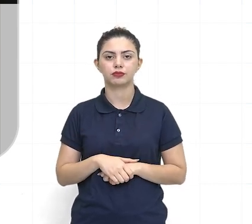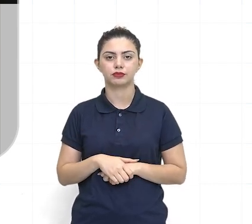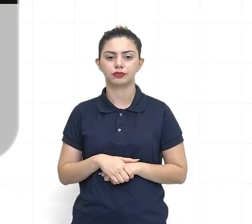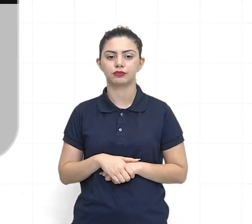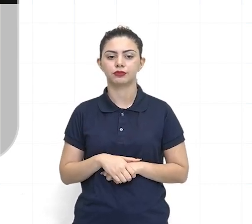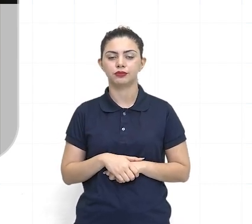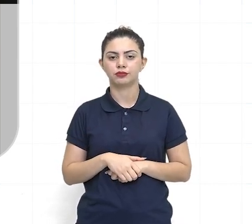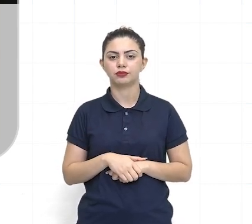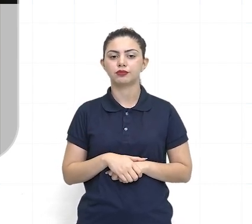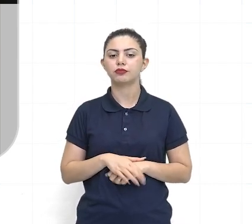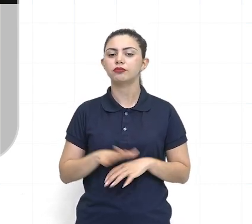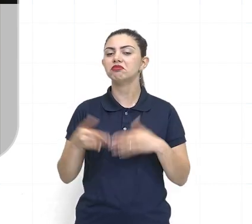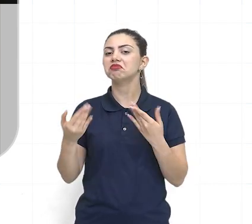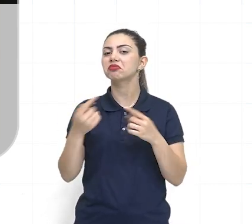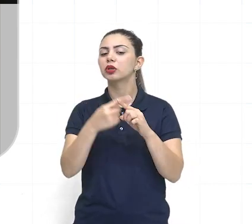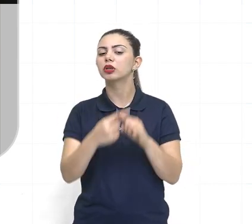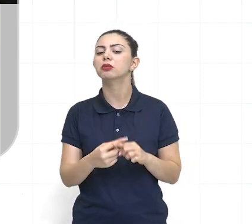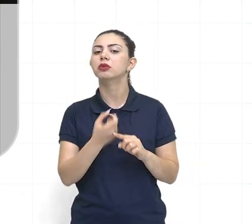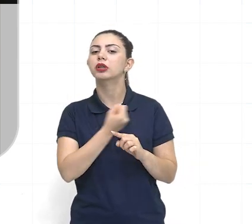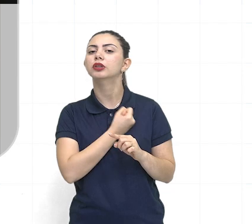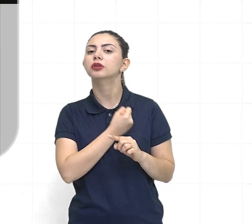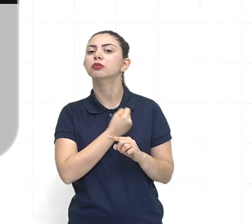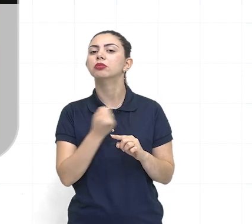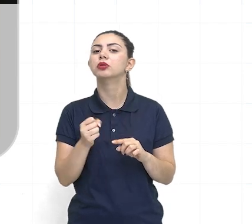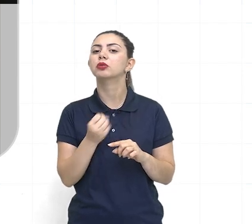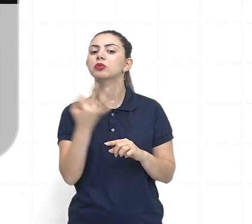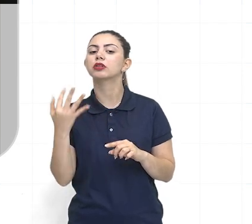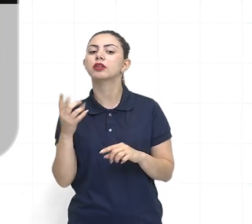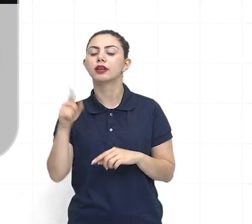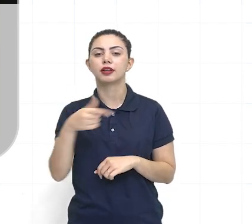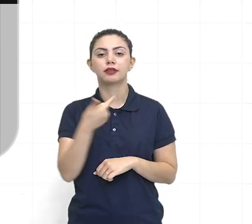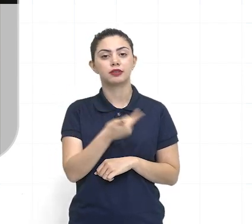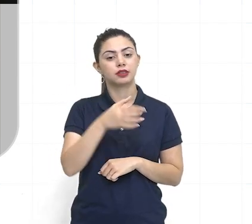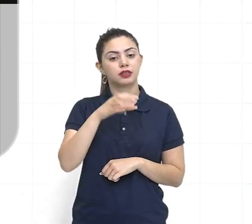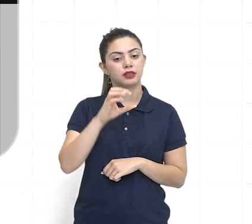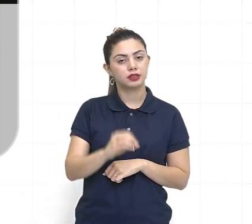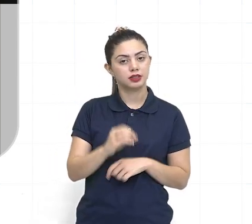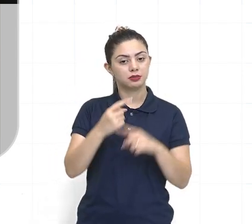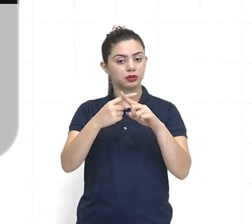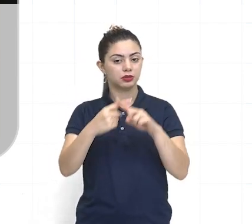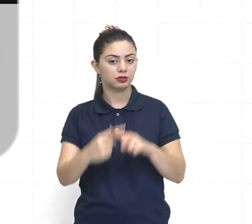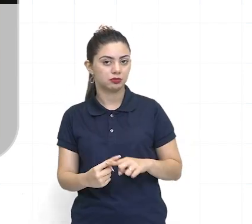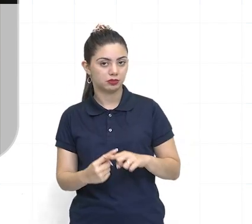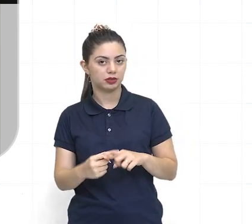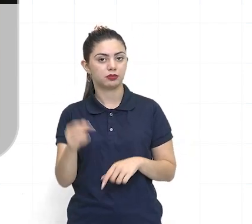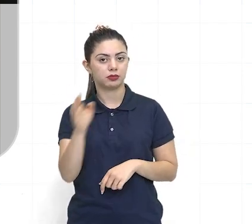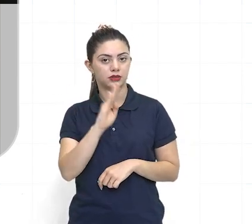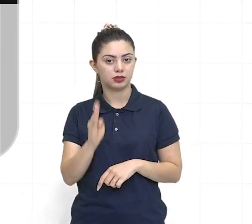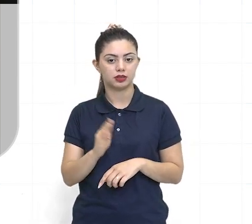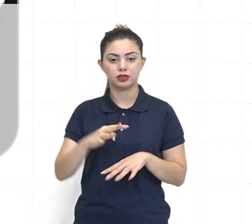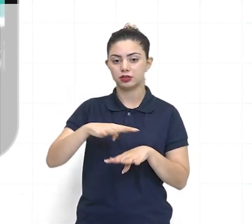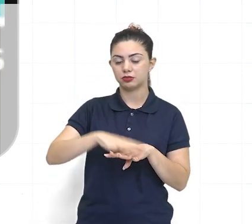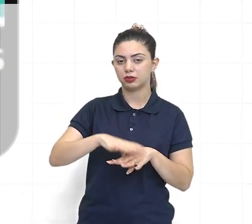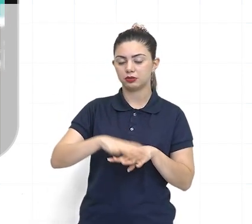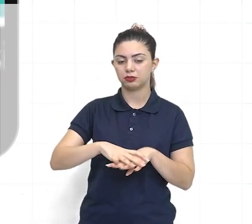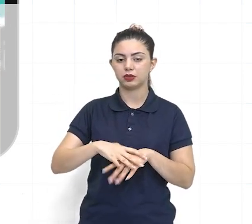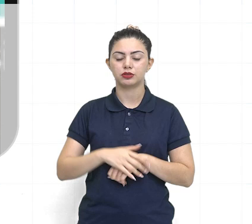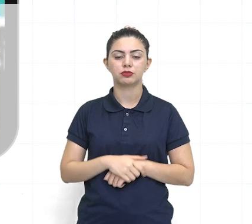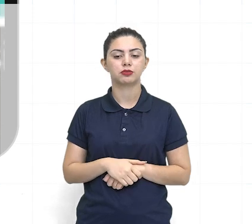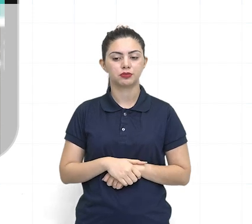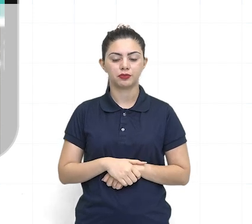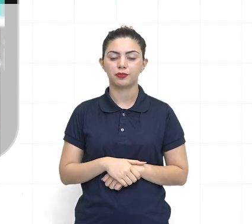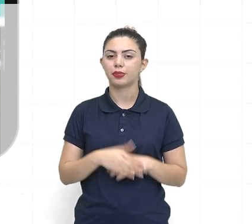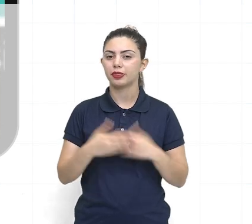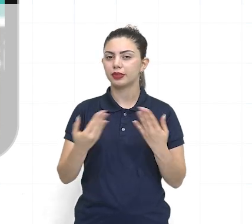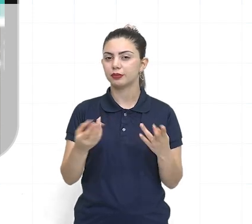é a Olimpíada? É a 20ª Olimpíada Brasileira de Matemática, certo? Qual é a ideia